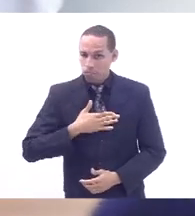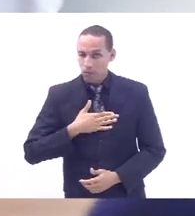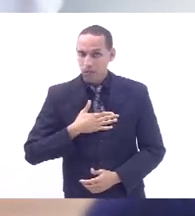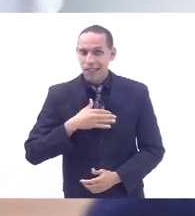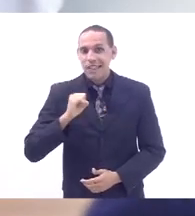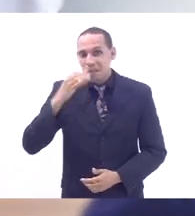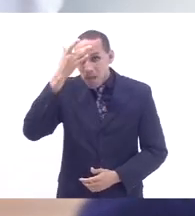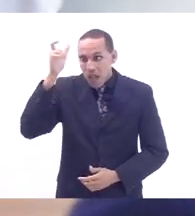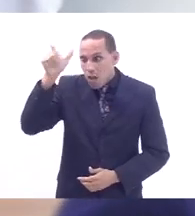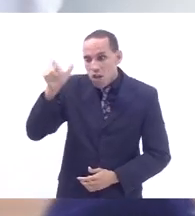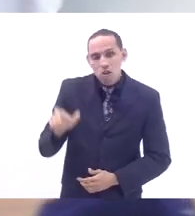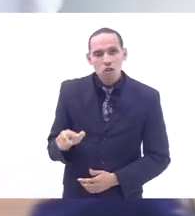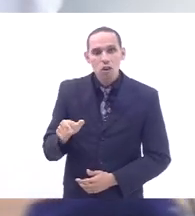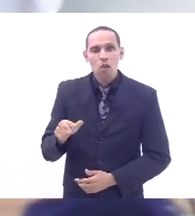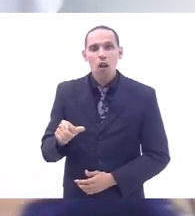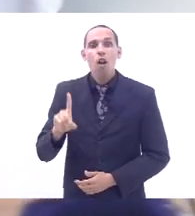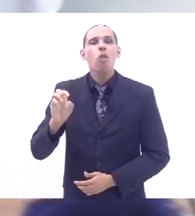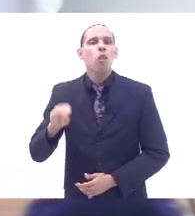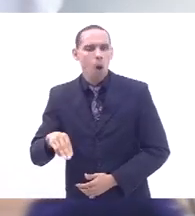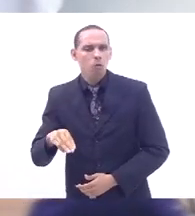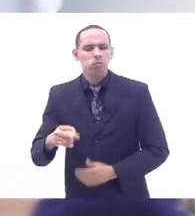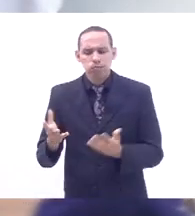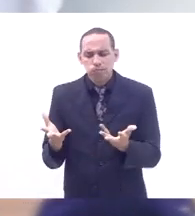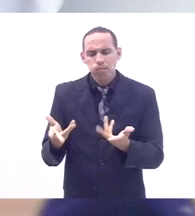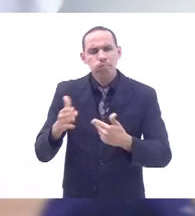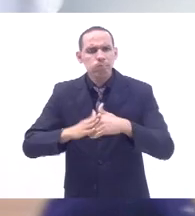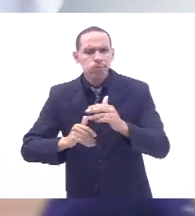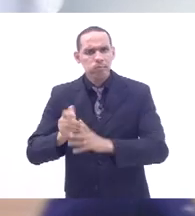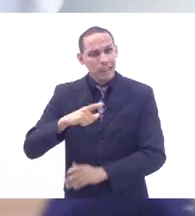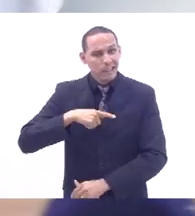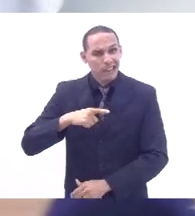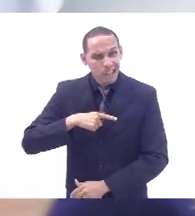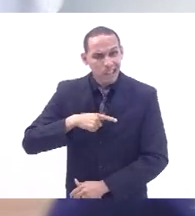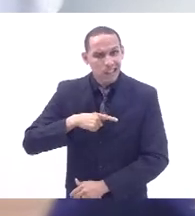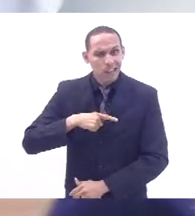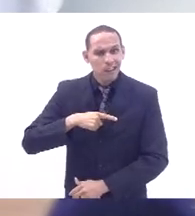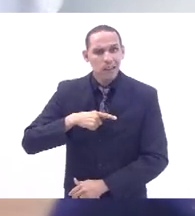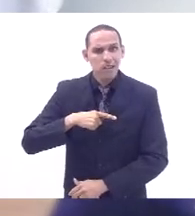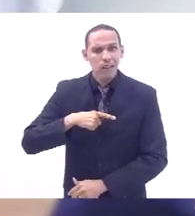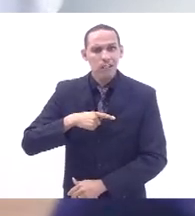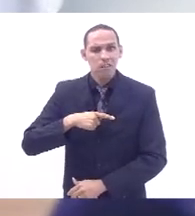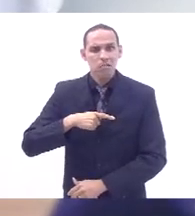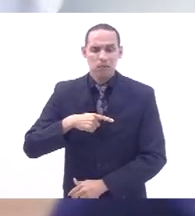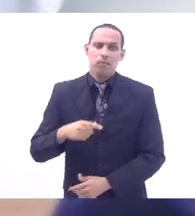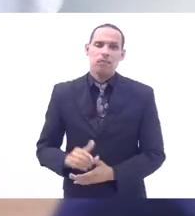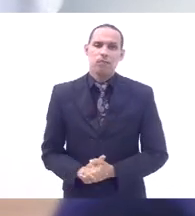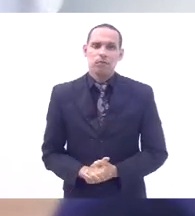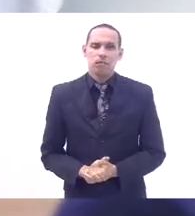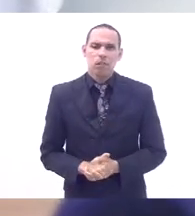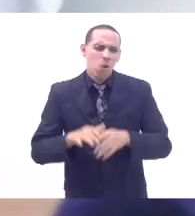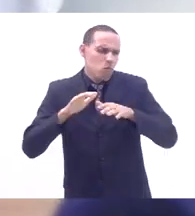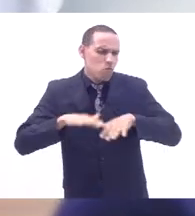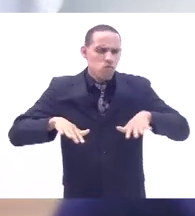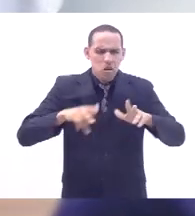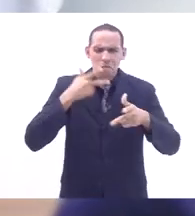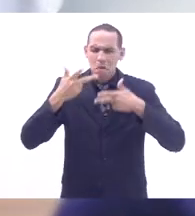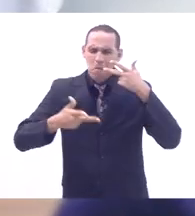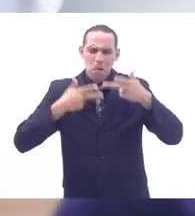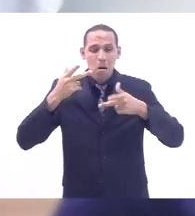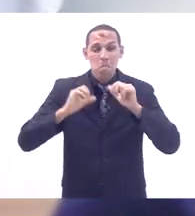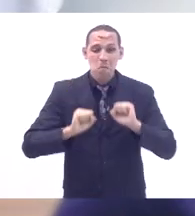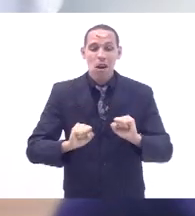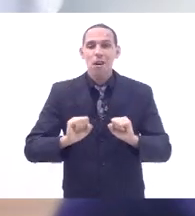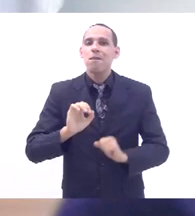dom, porque é um dom. Isso ninguém pode... Todo mundo pode falar o que for.